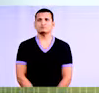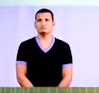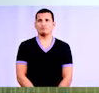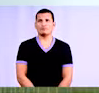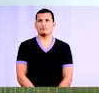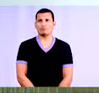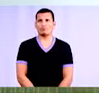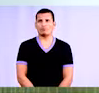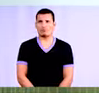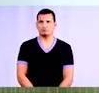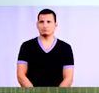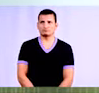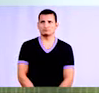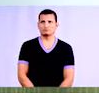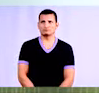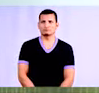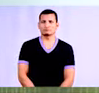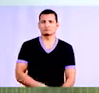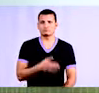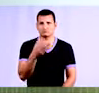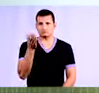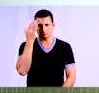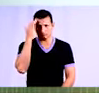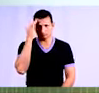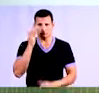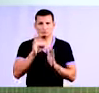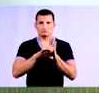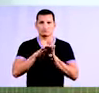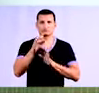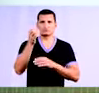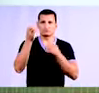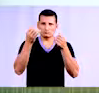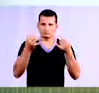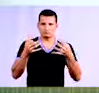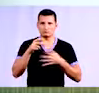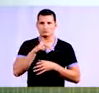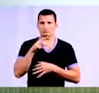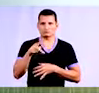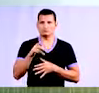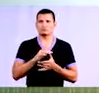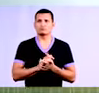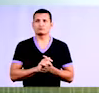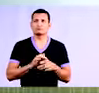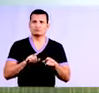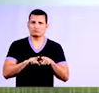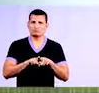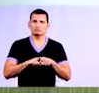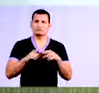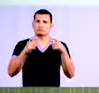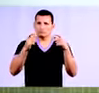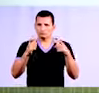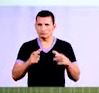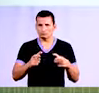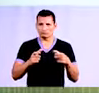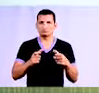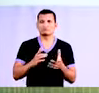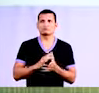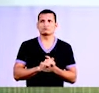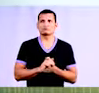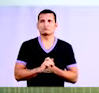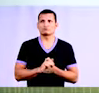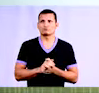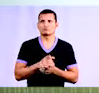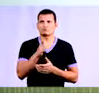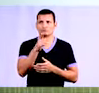você entender esse conceito que o professor acabou de explicar e até comentando a respeito dos endereços, né, os endereços do quarto e tal, porque